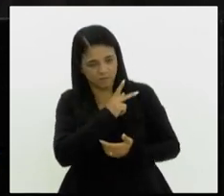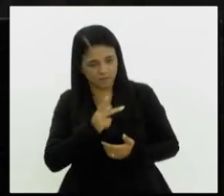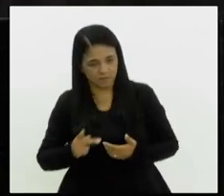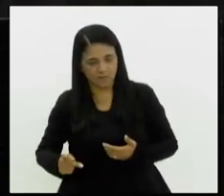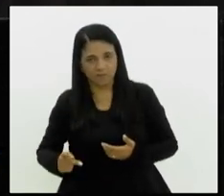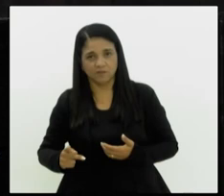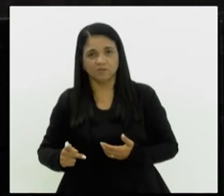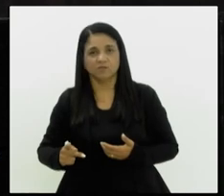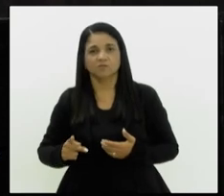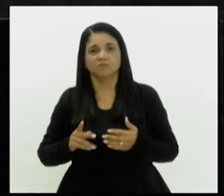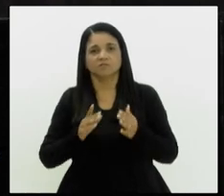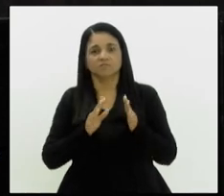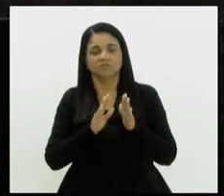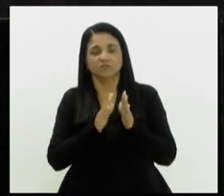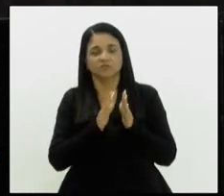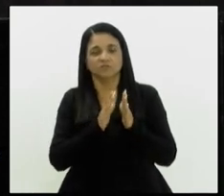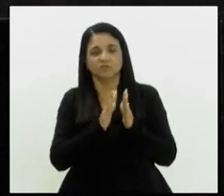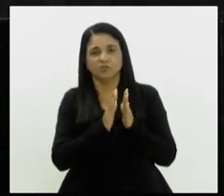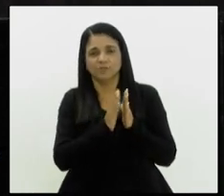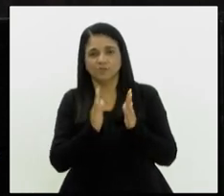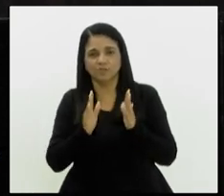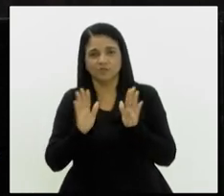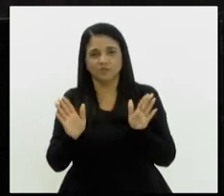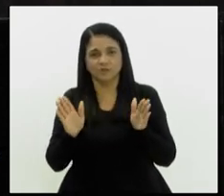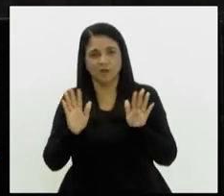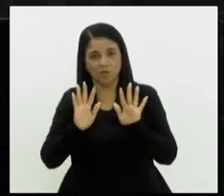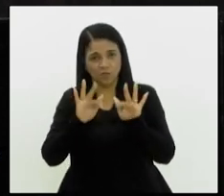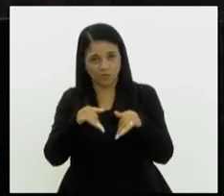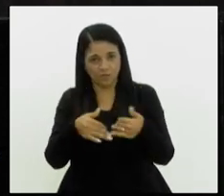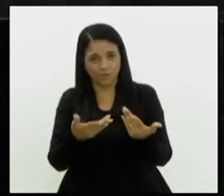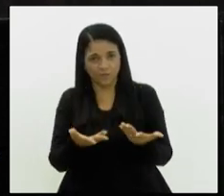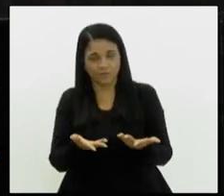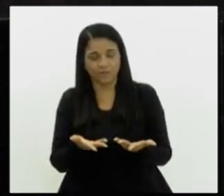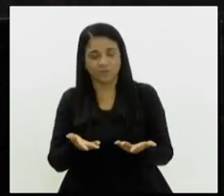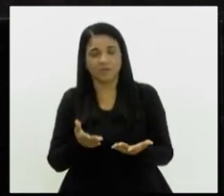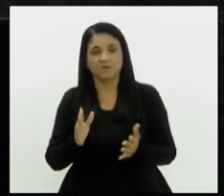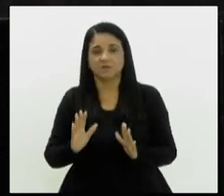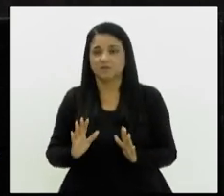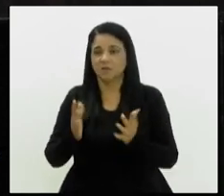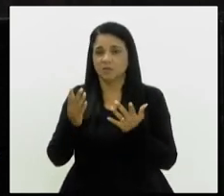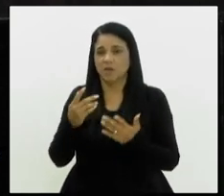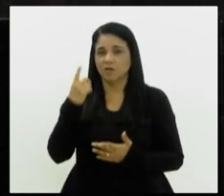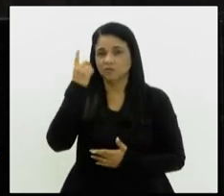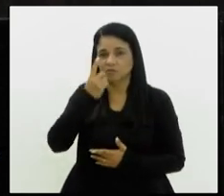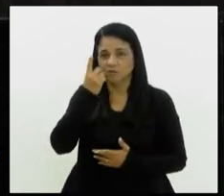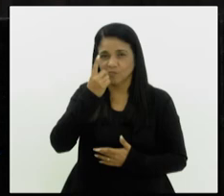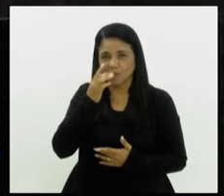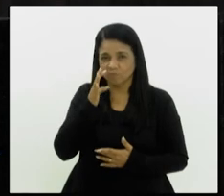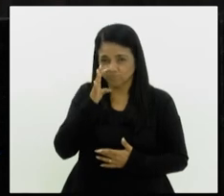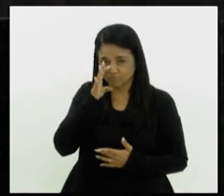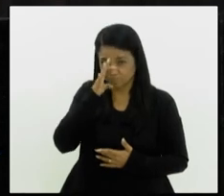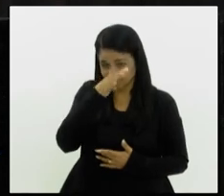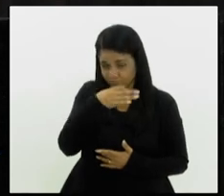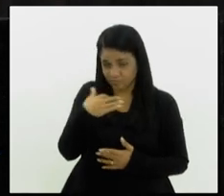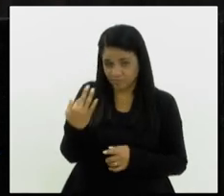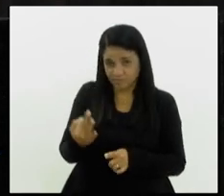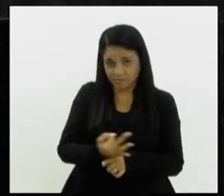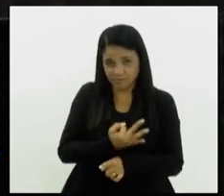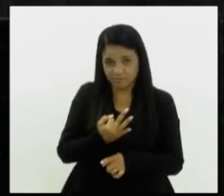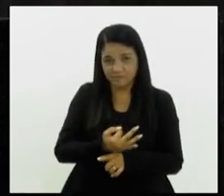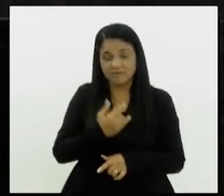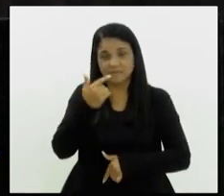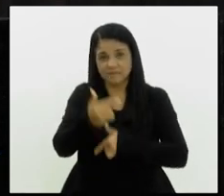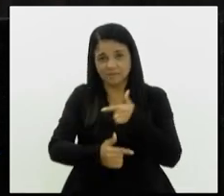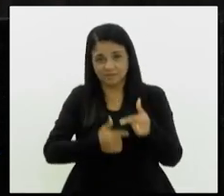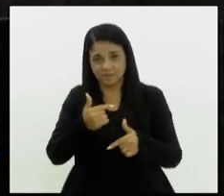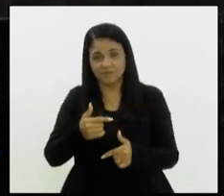do expediente final, saudar os deputados que ainda resistem aqui em plenário,